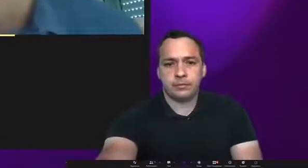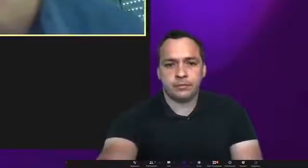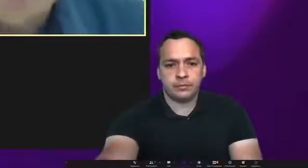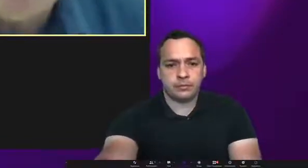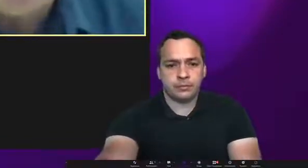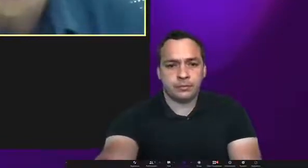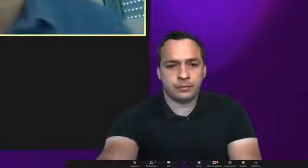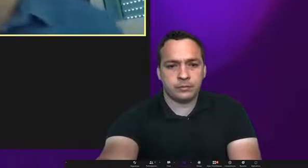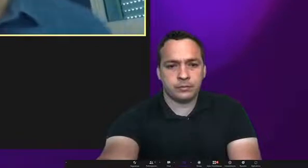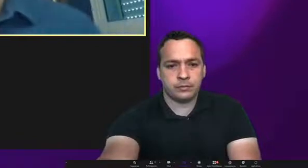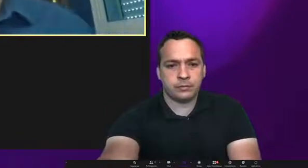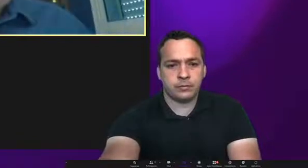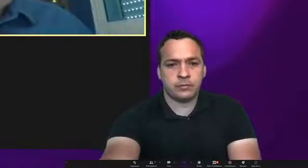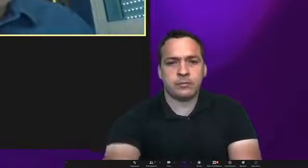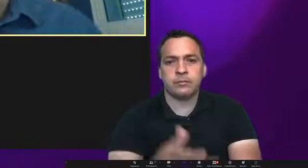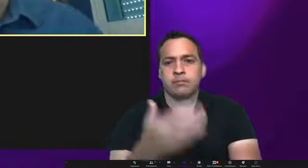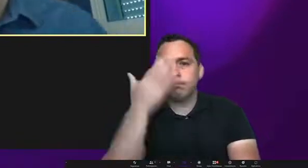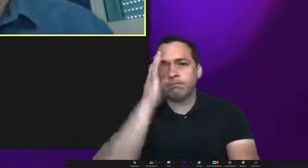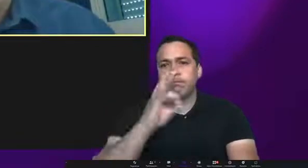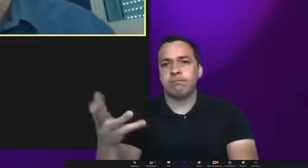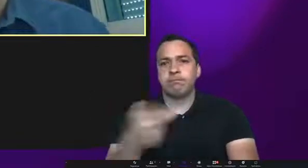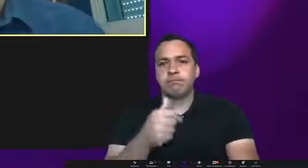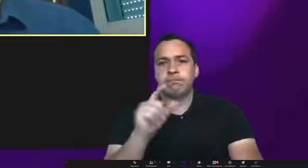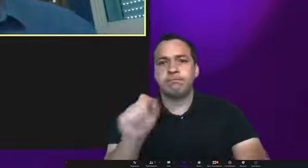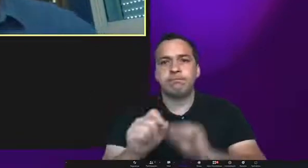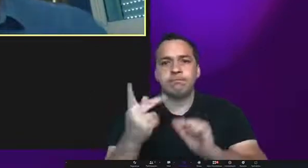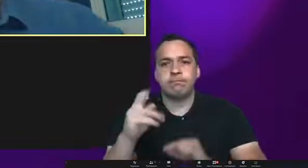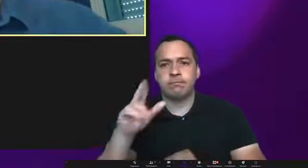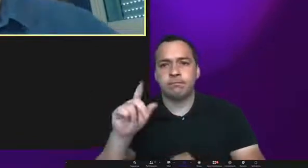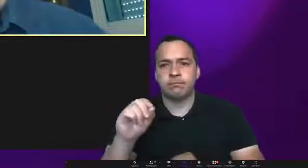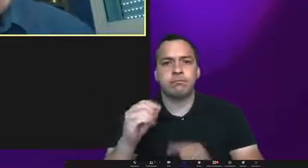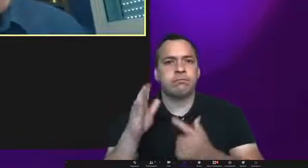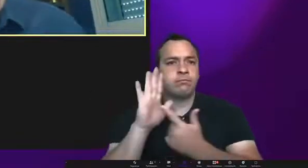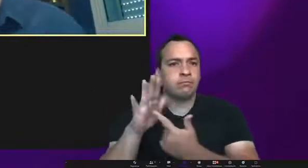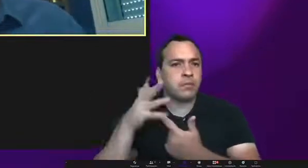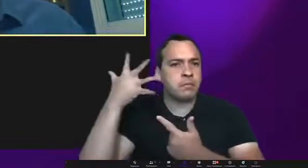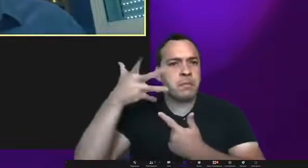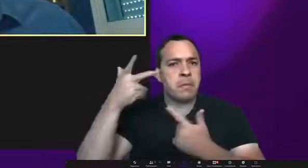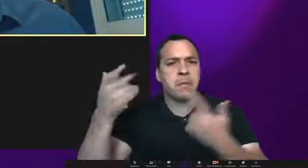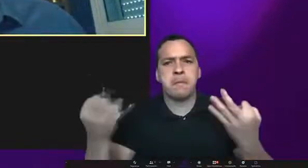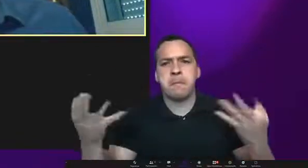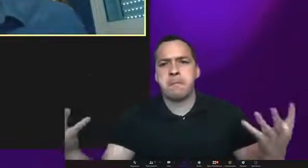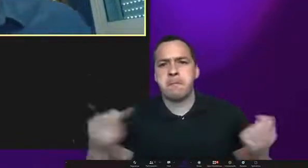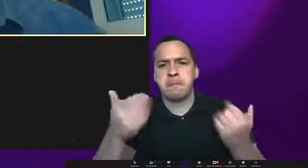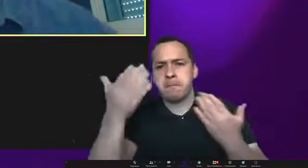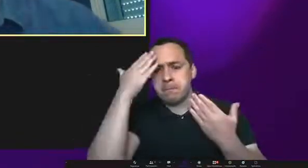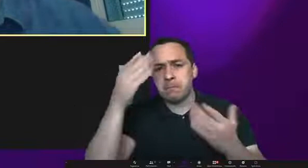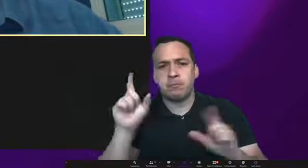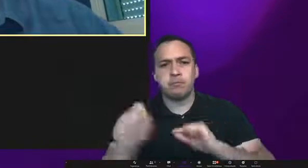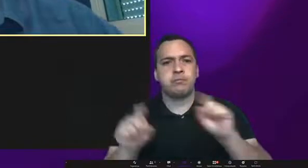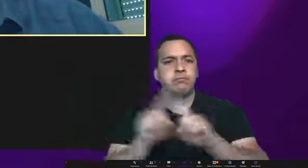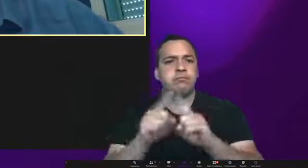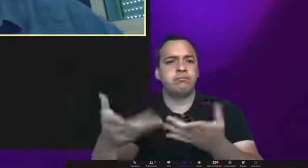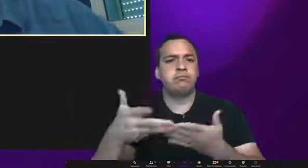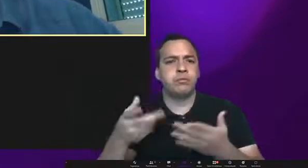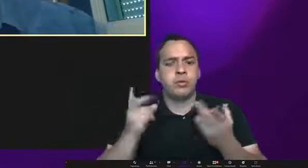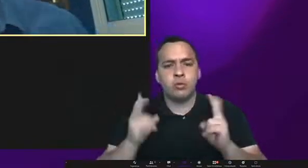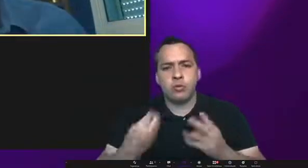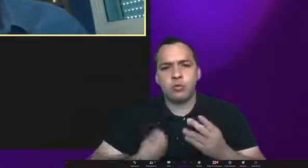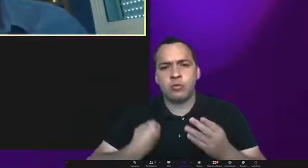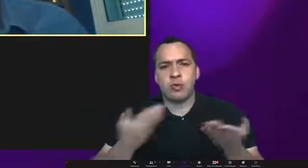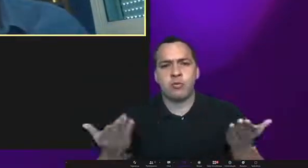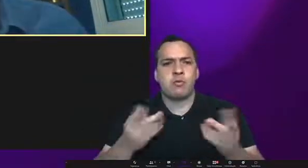Muito obrigado, doutor Hugo. Excelente apresentação, como sempre. Eu convidaria o senhor a permanecer na